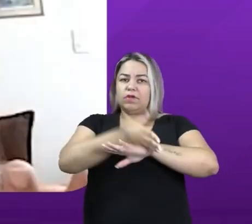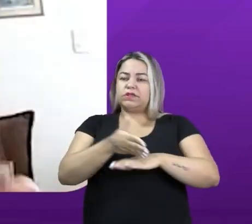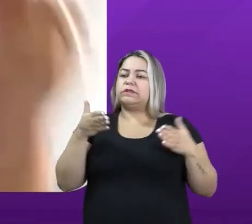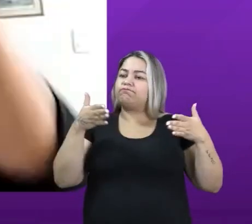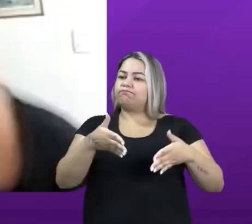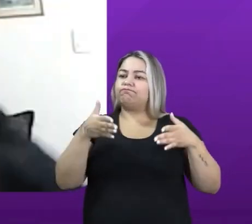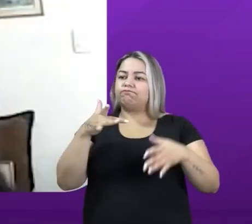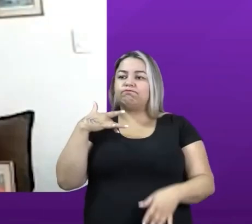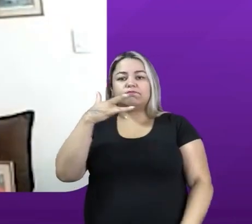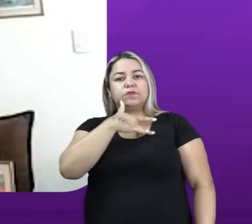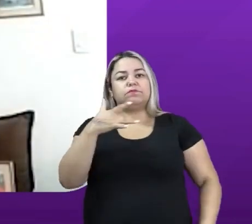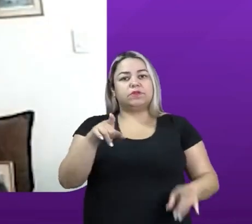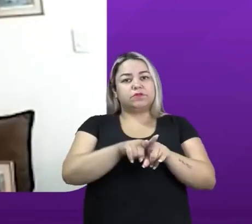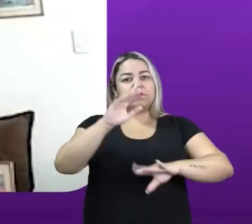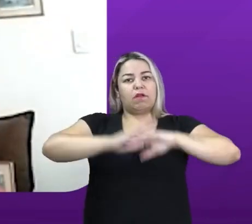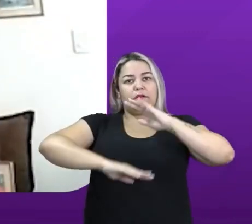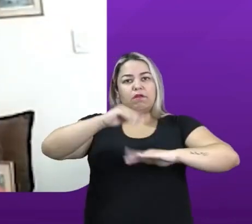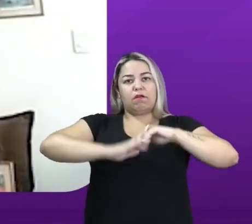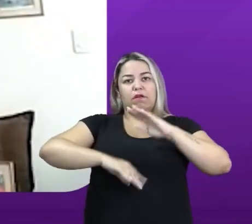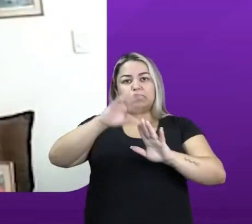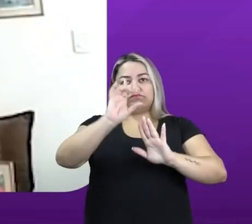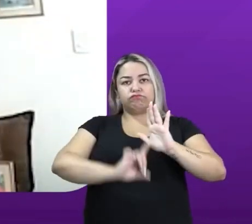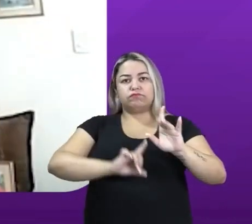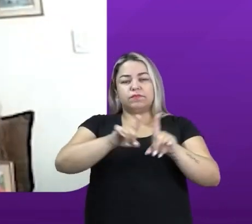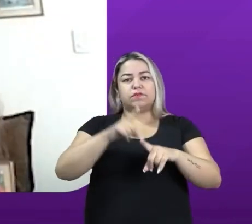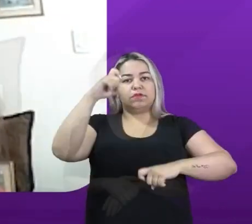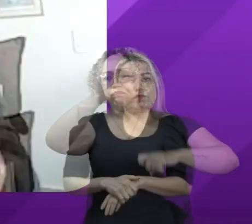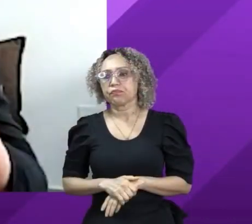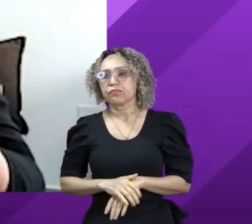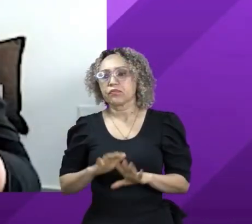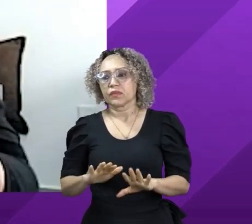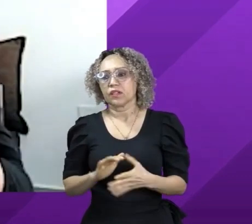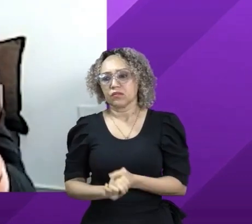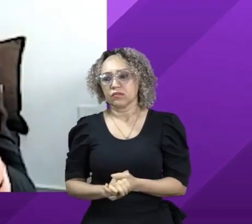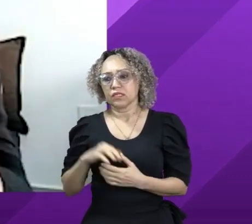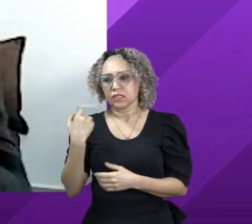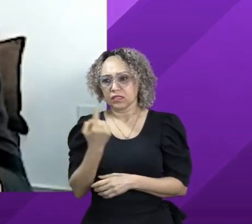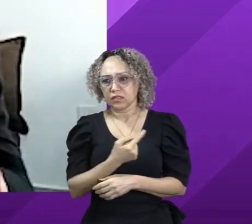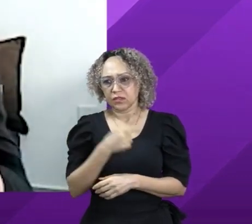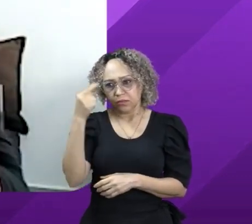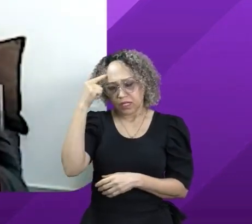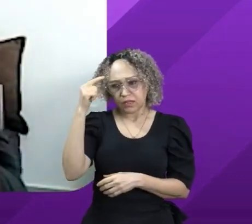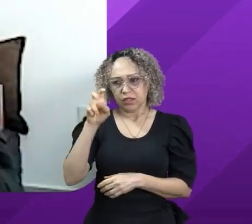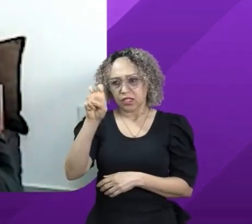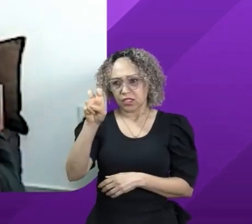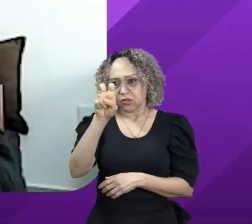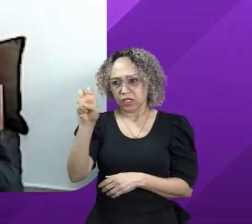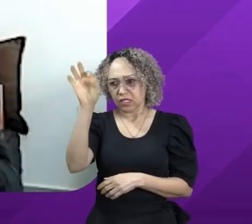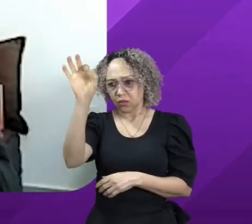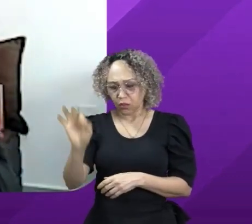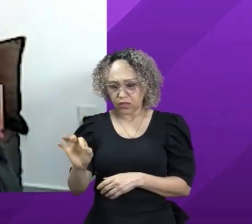à saúde e no exercício dos direitos sexuais e reprodutivos. Quando a gente pensa 55%